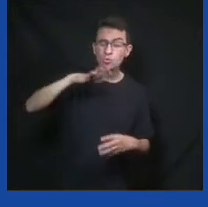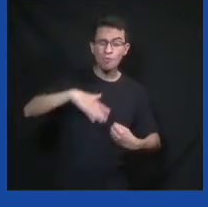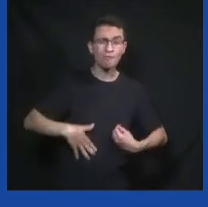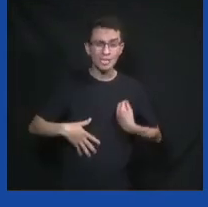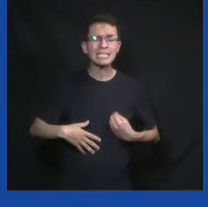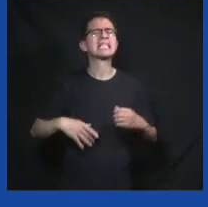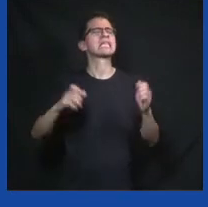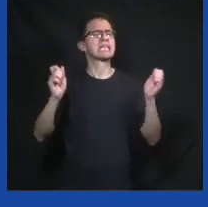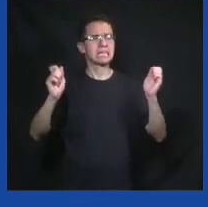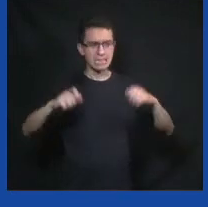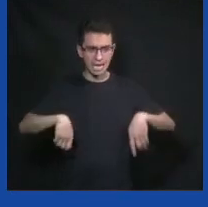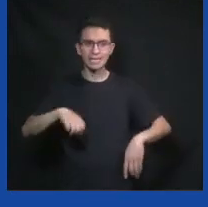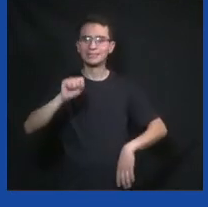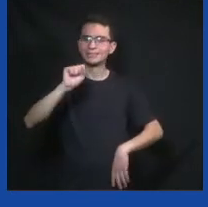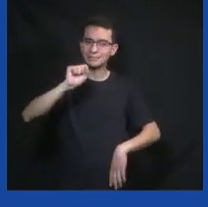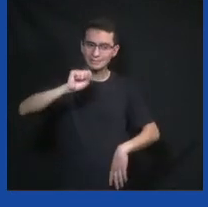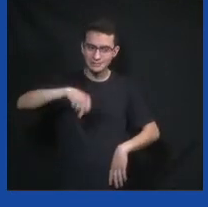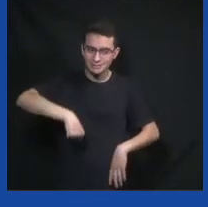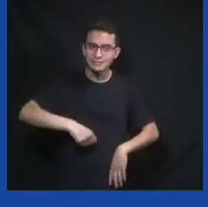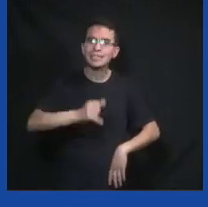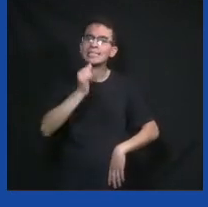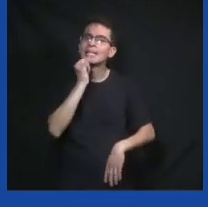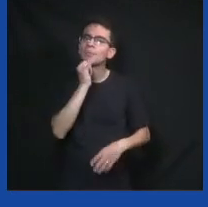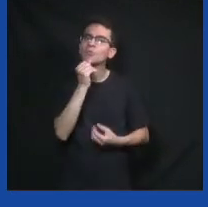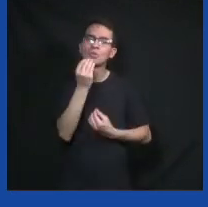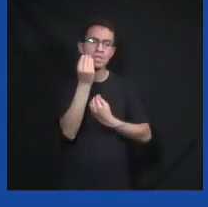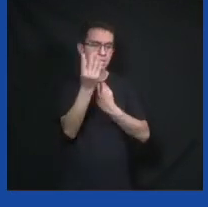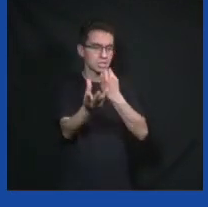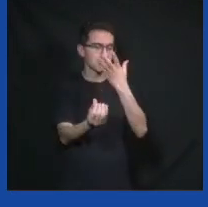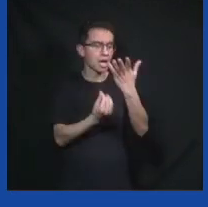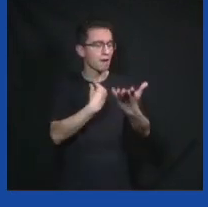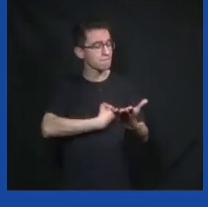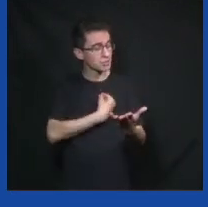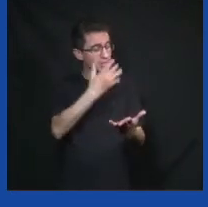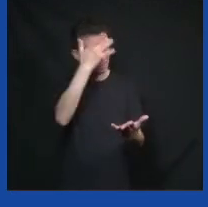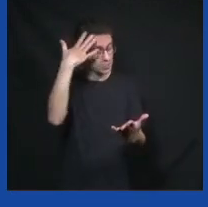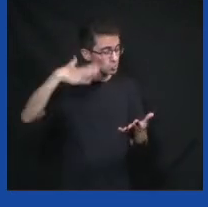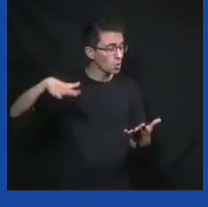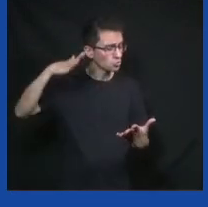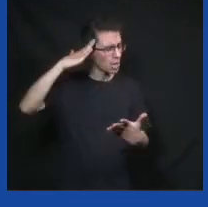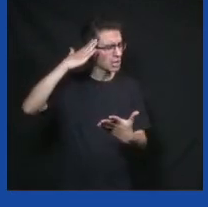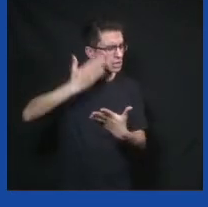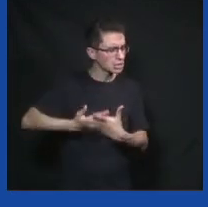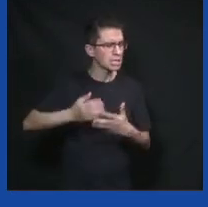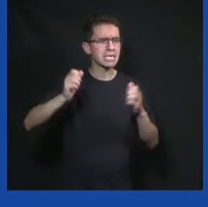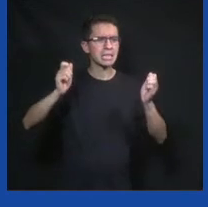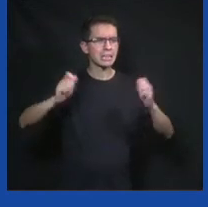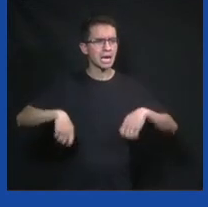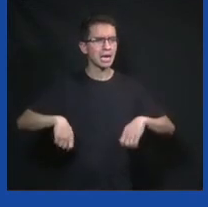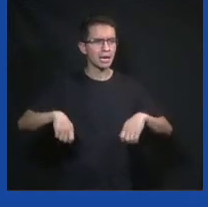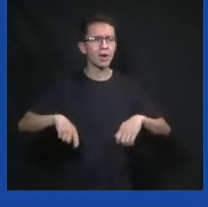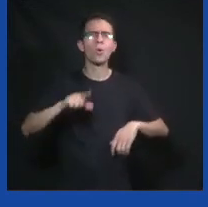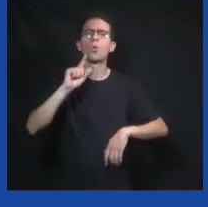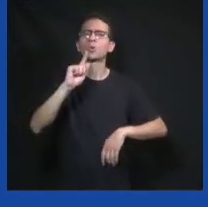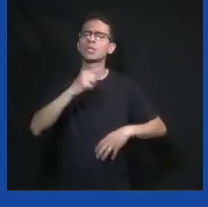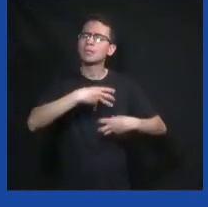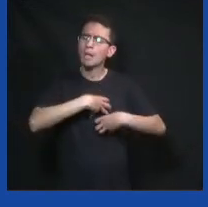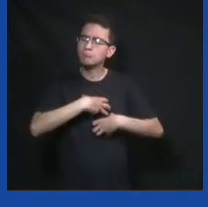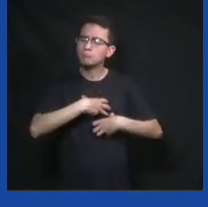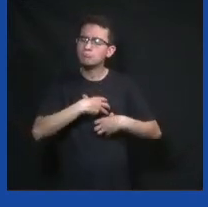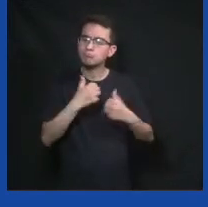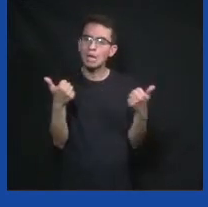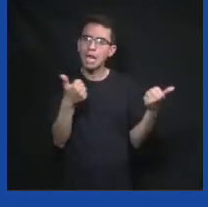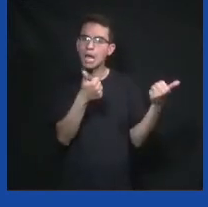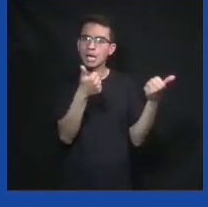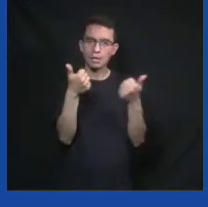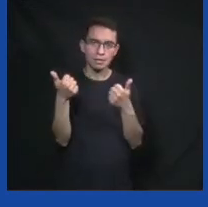estar lá, talvez, colocando a tua contribuição para melhorar a vida das outras pessoas. Eu ainda acredito na ideia de que a gente se sente muito bem quando a gente consegue fazer o